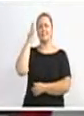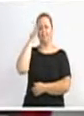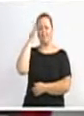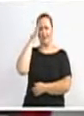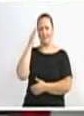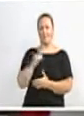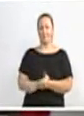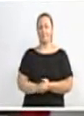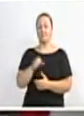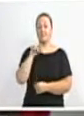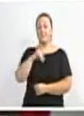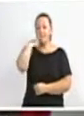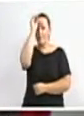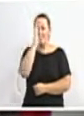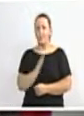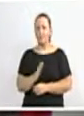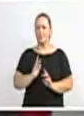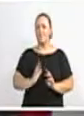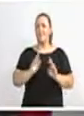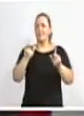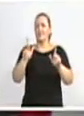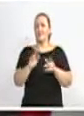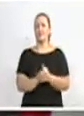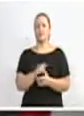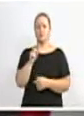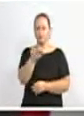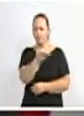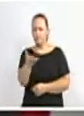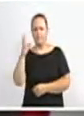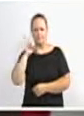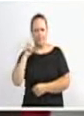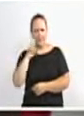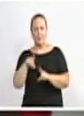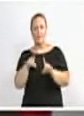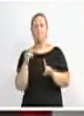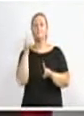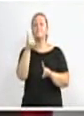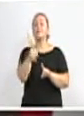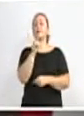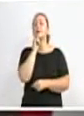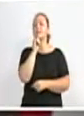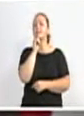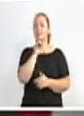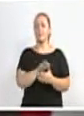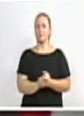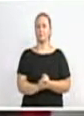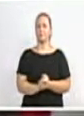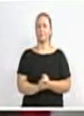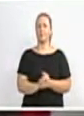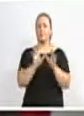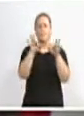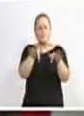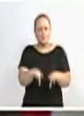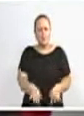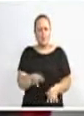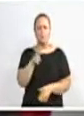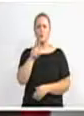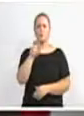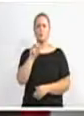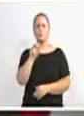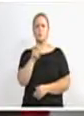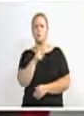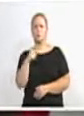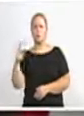senhores, se nós tivéssemos hoje, para quem não relembra disto, por exemplo, final de 2002 nós fechamos com a taxa Selic